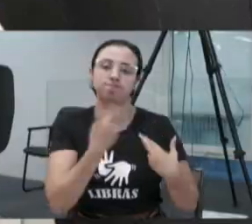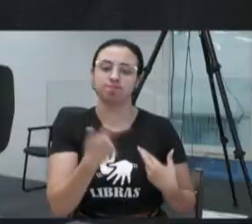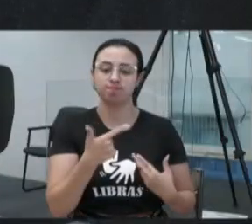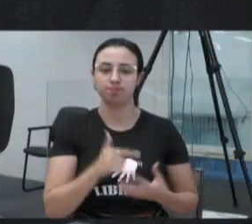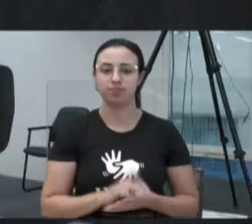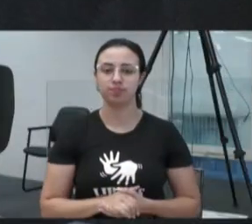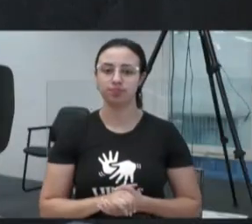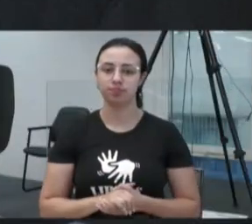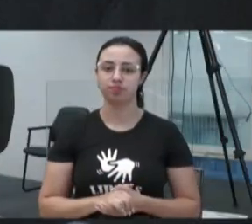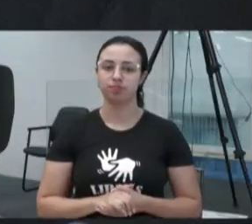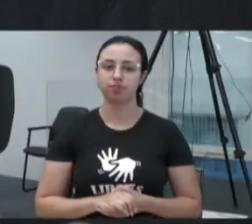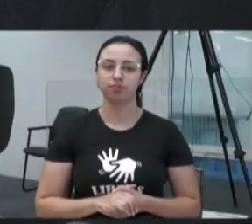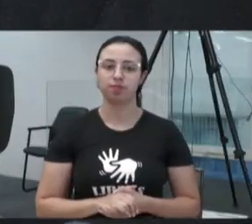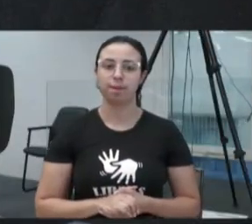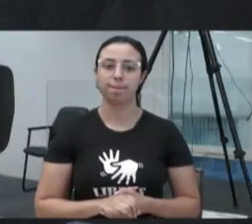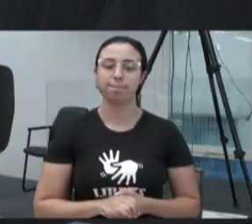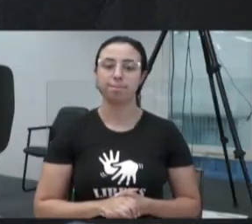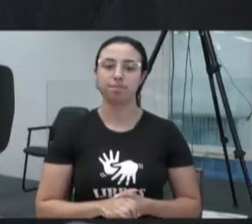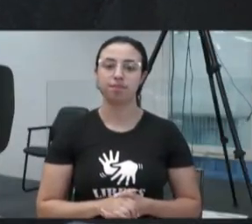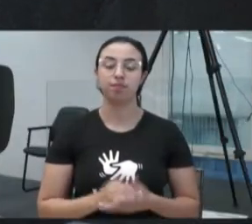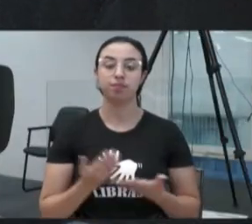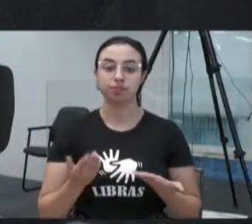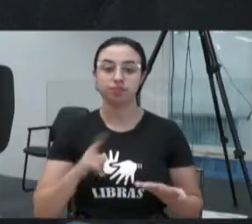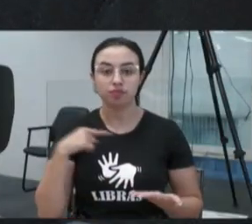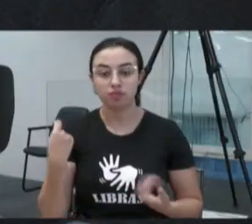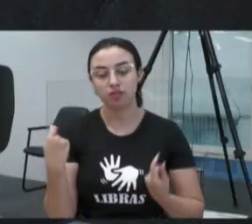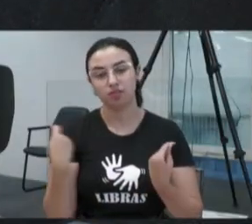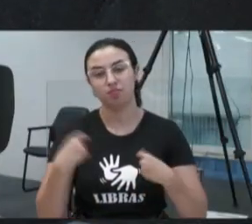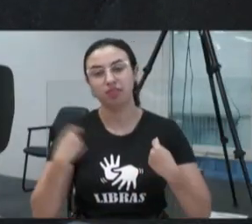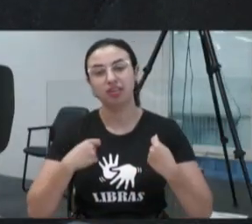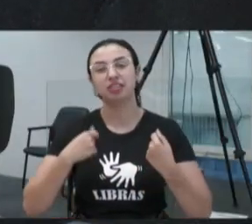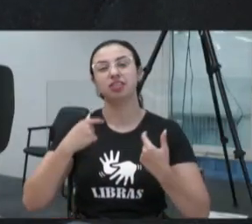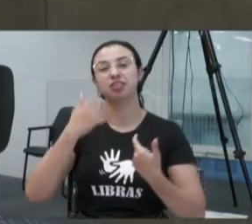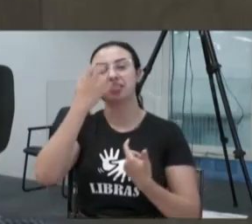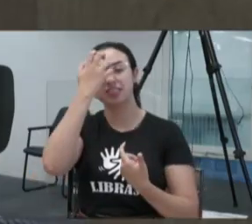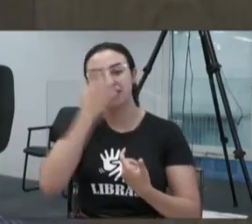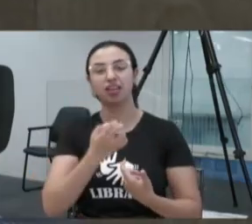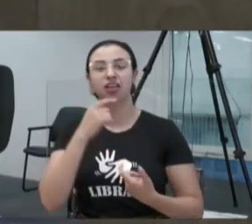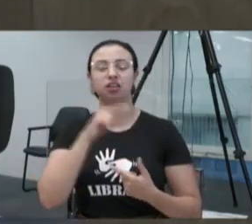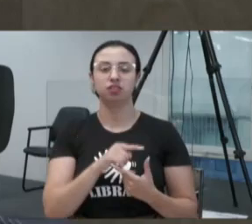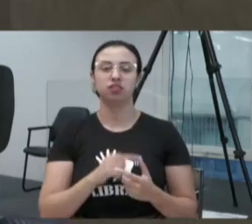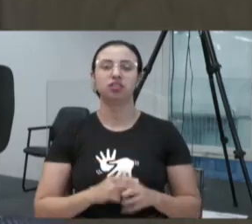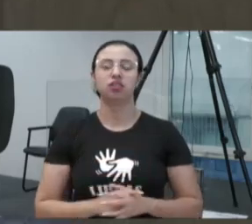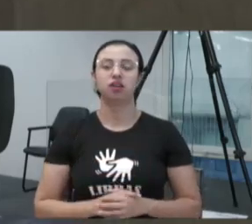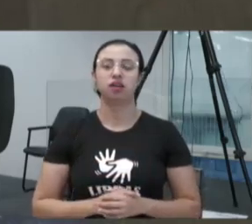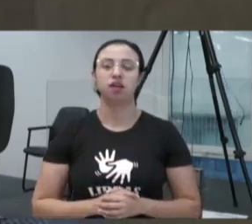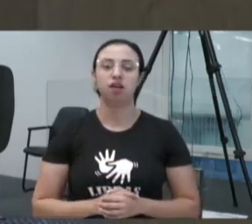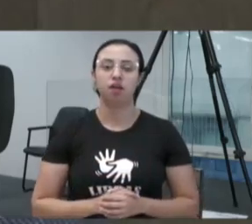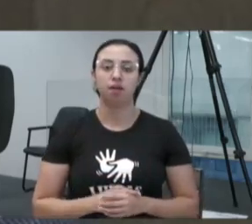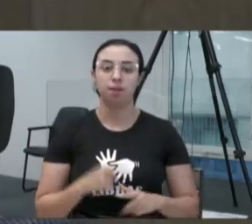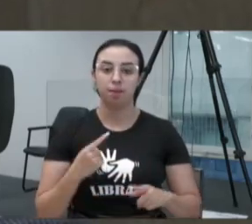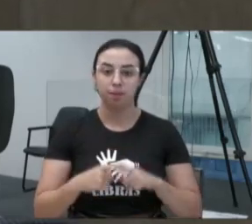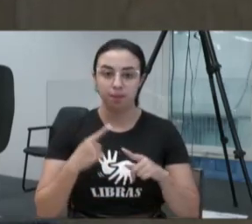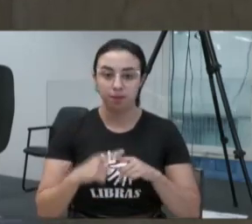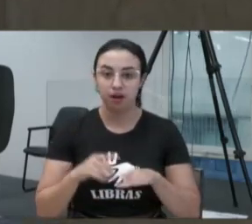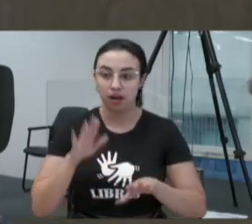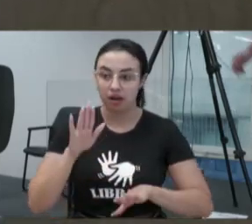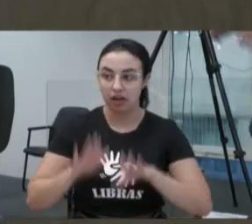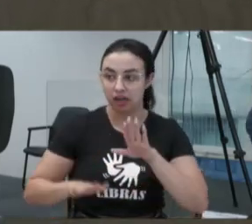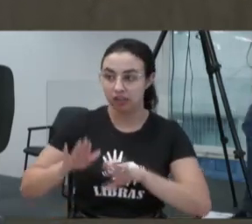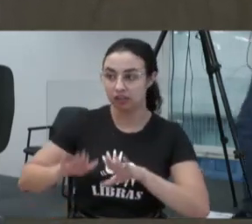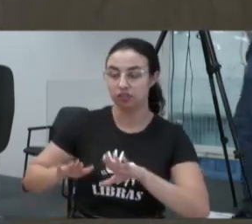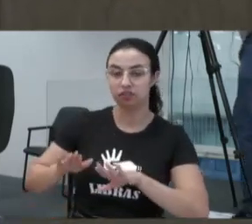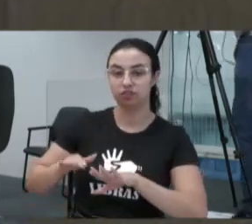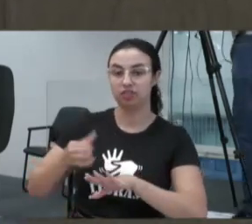obrigado. Nós temos que tratar isso com a seriedade que requer, né? Por 6 horas nós ficamos